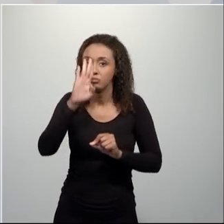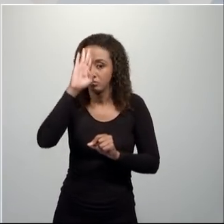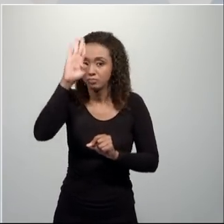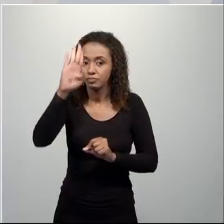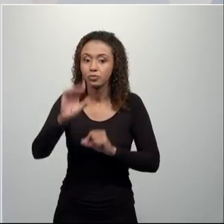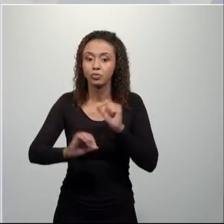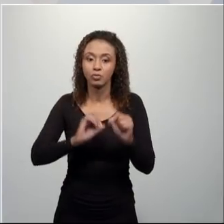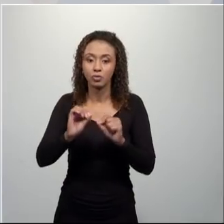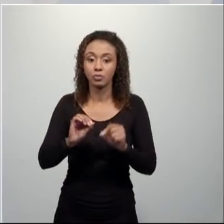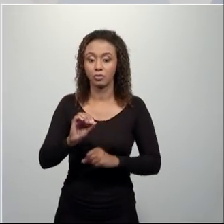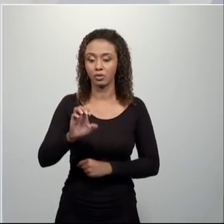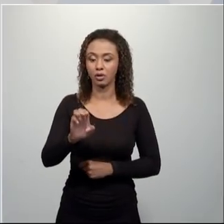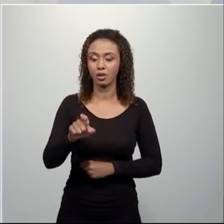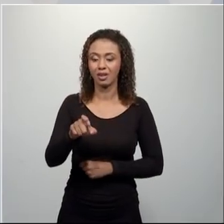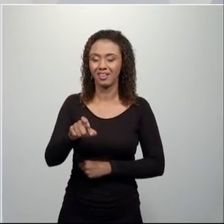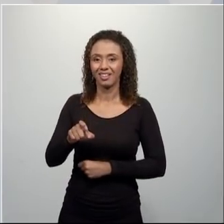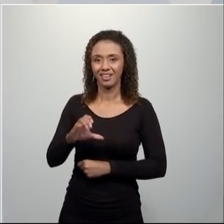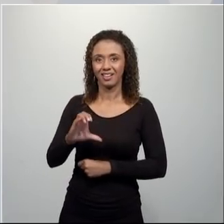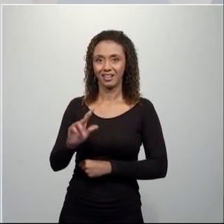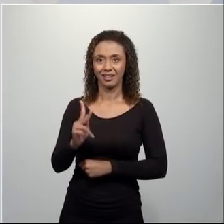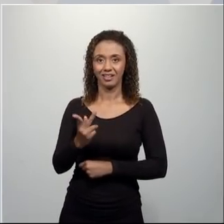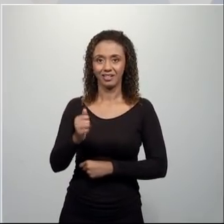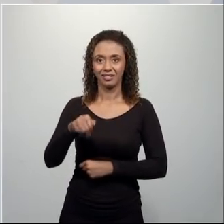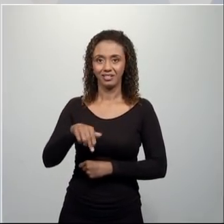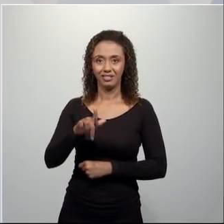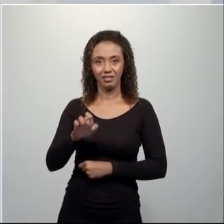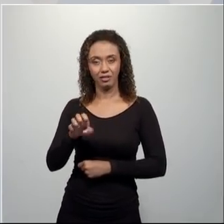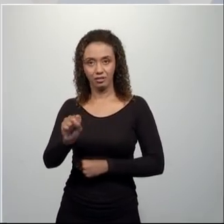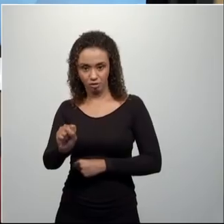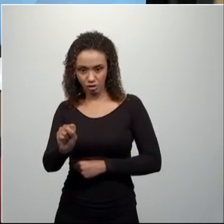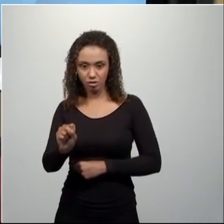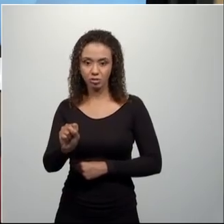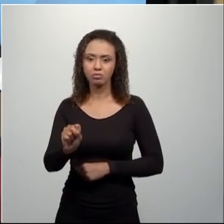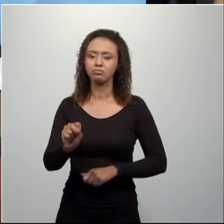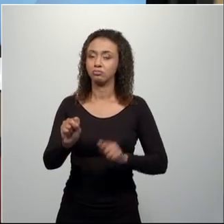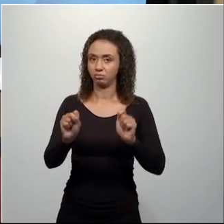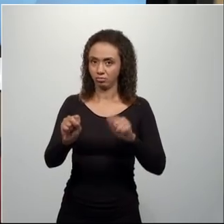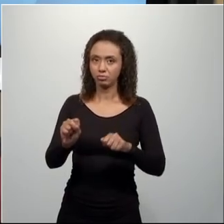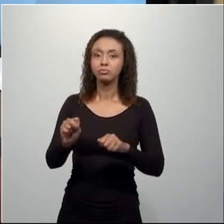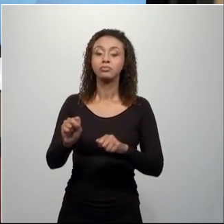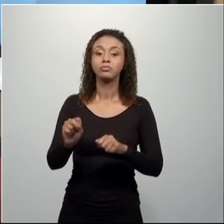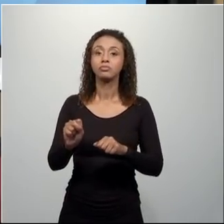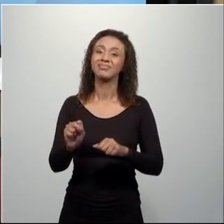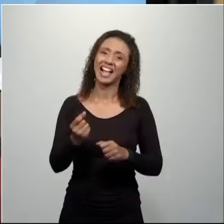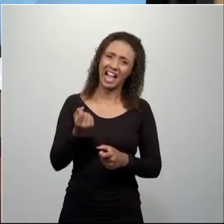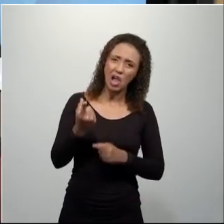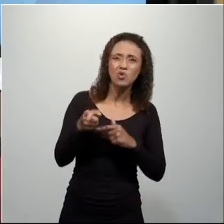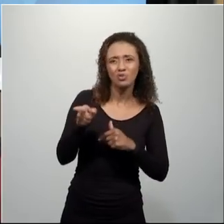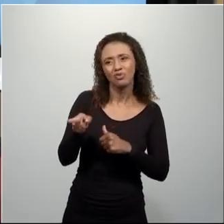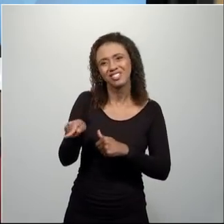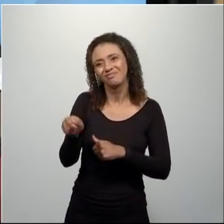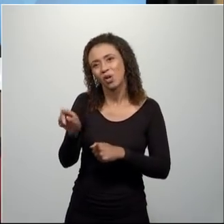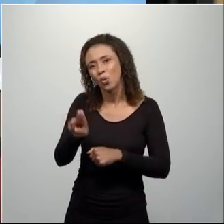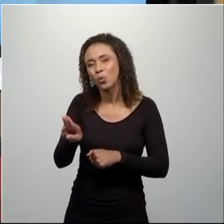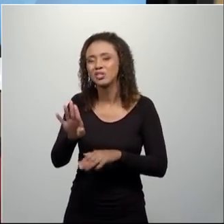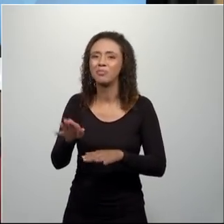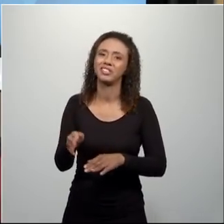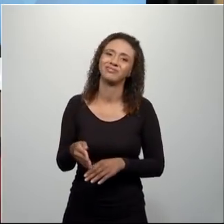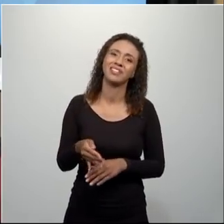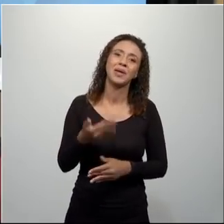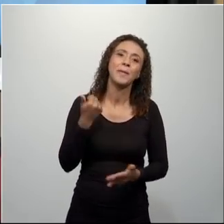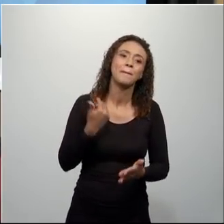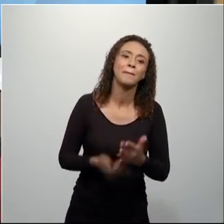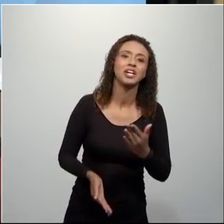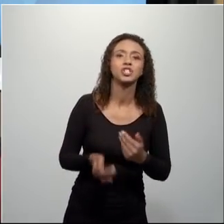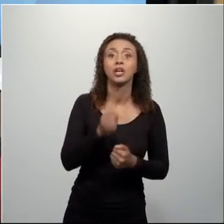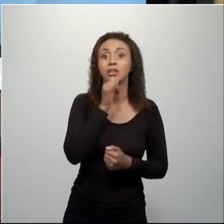ao sistema dá para operar dentro do bitcoin sem usar nenhum eficiente só que você perde algumas das facilidades backup por exemplo você